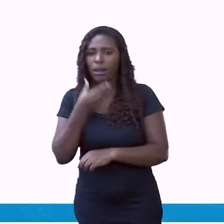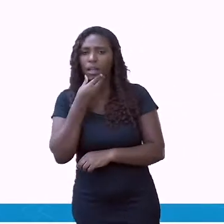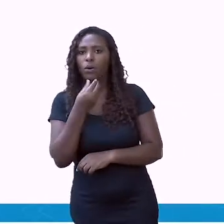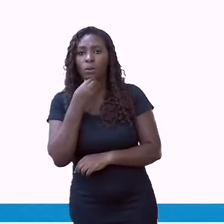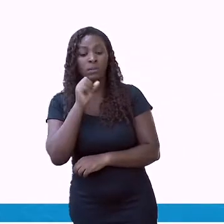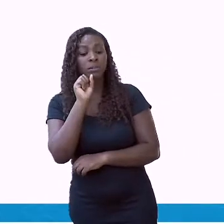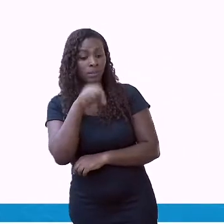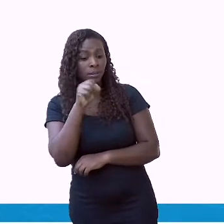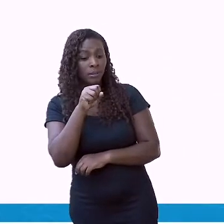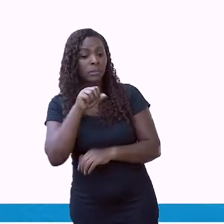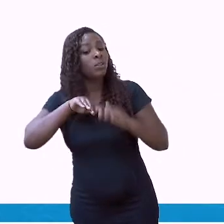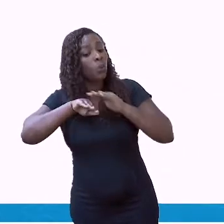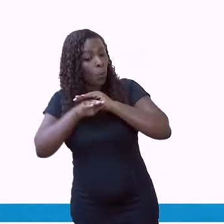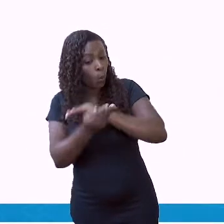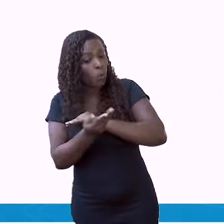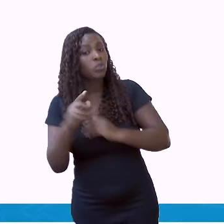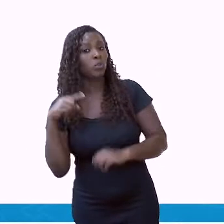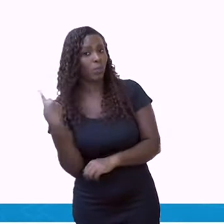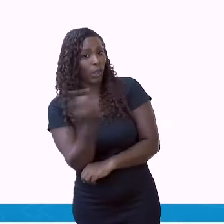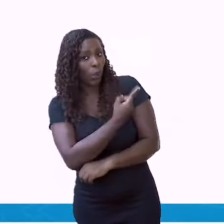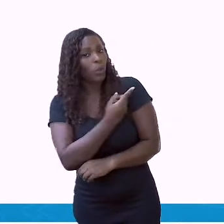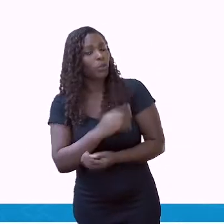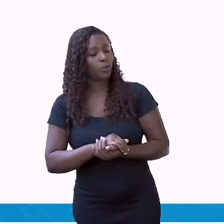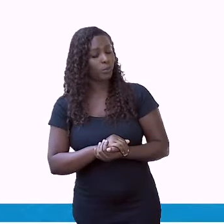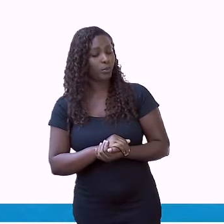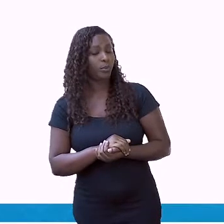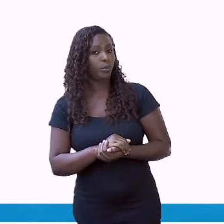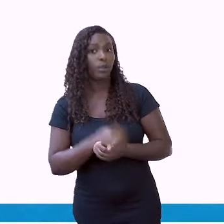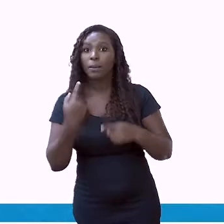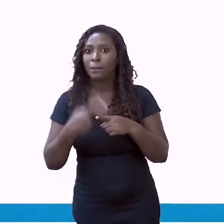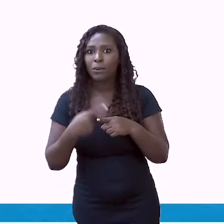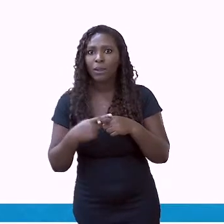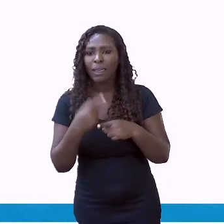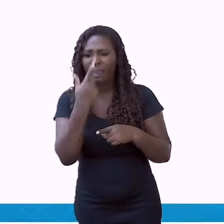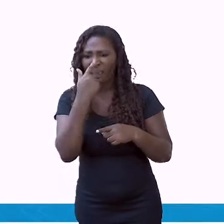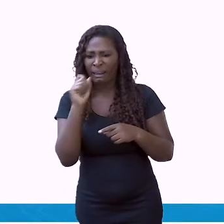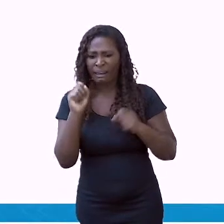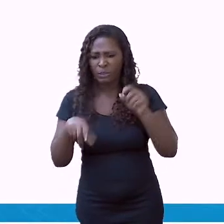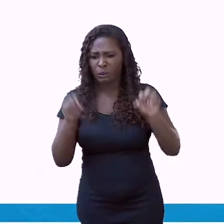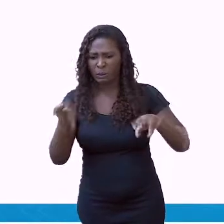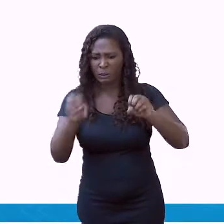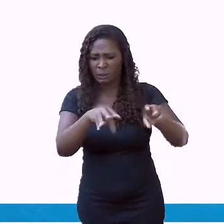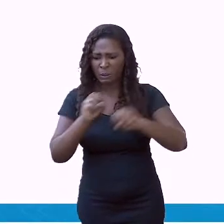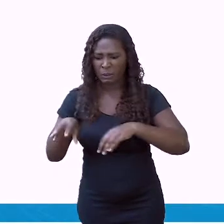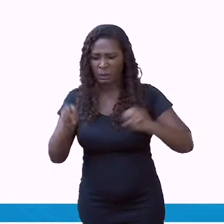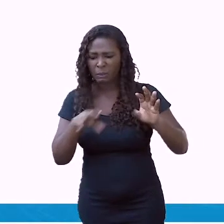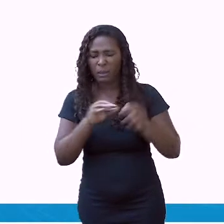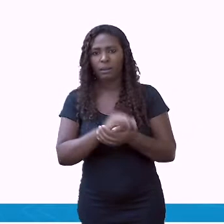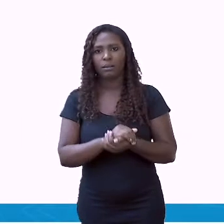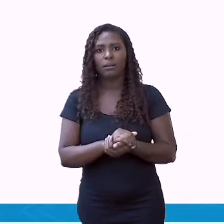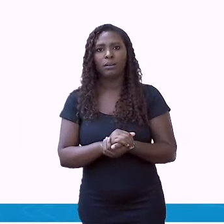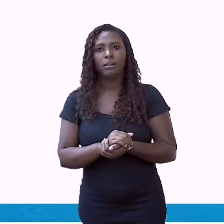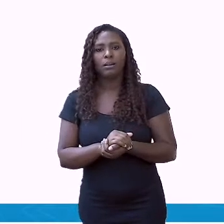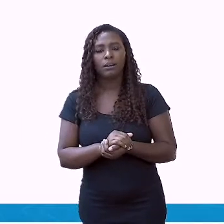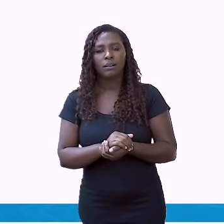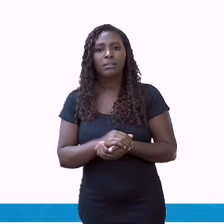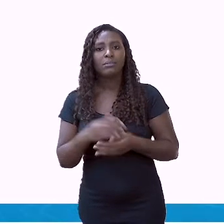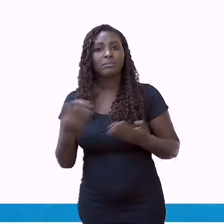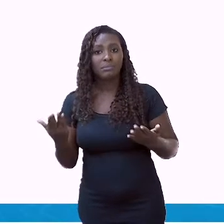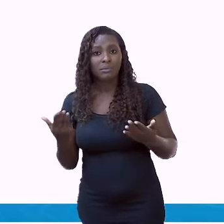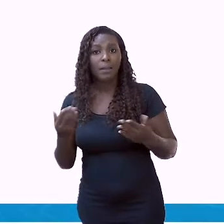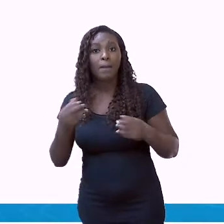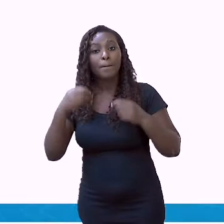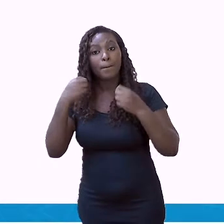Isso é uma grande verdade. Por quê? Porque cada vez mais nós retiramos os recursos naturais